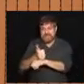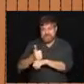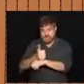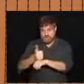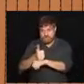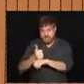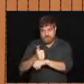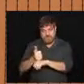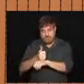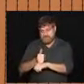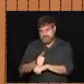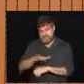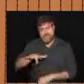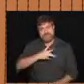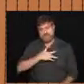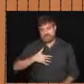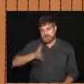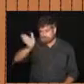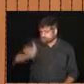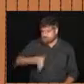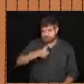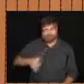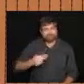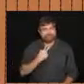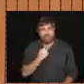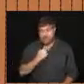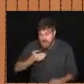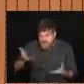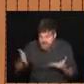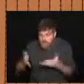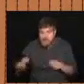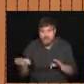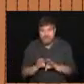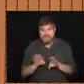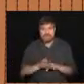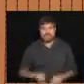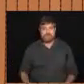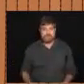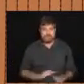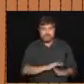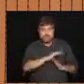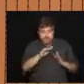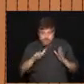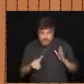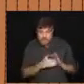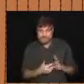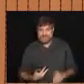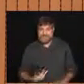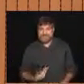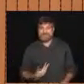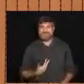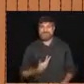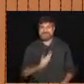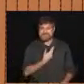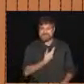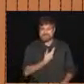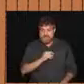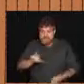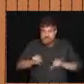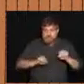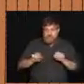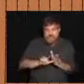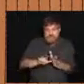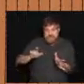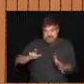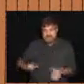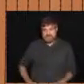profissionais da área de saúde. E também a suspensão de todas as cirurgias eletivas,